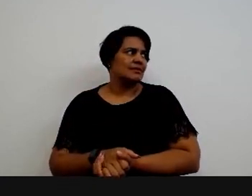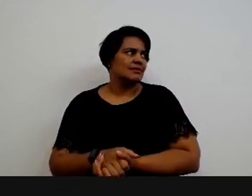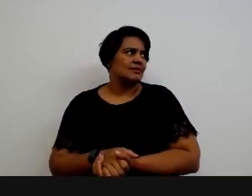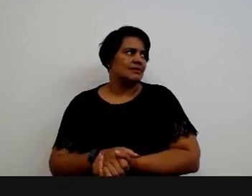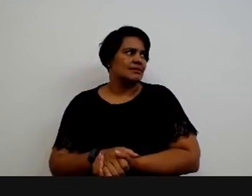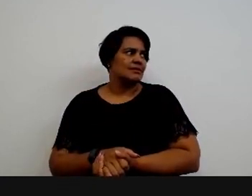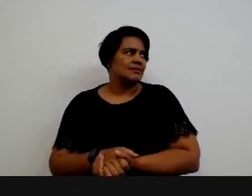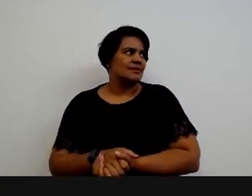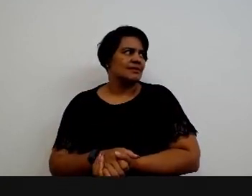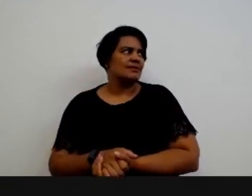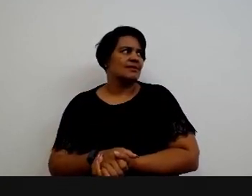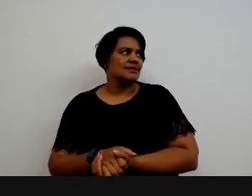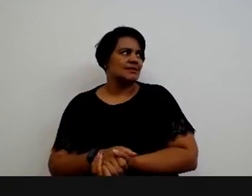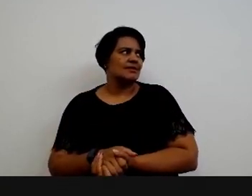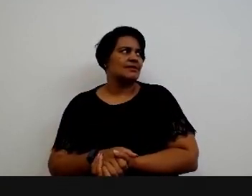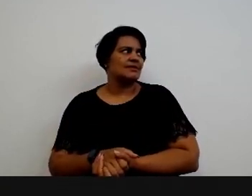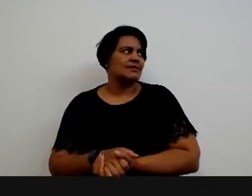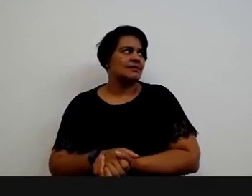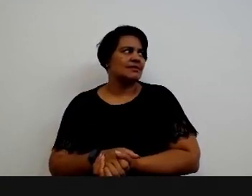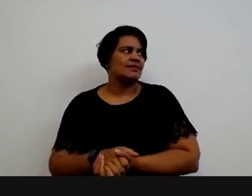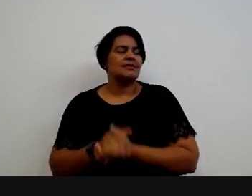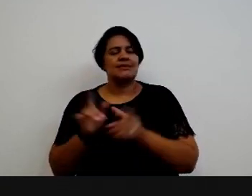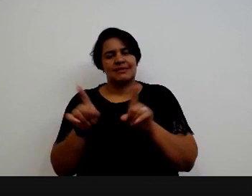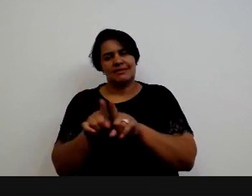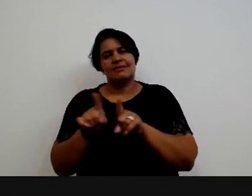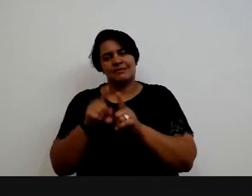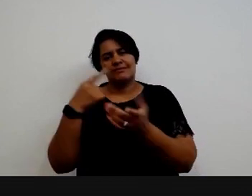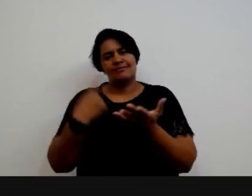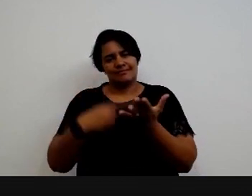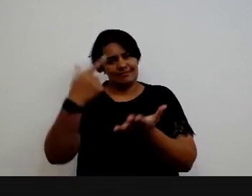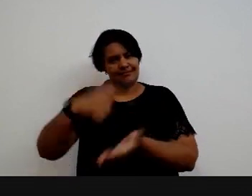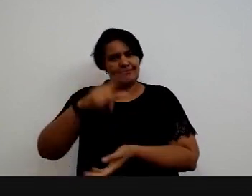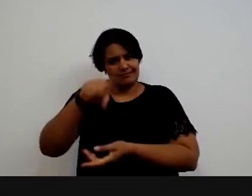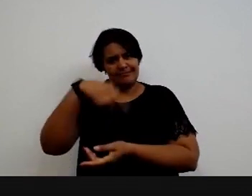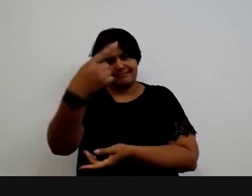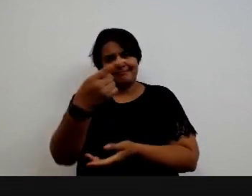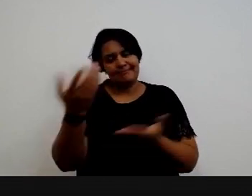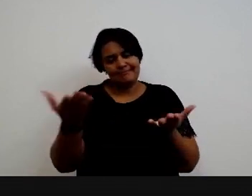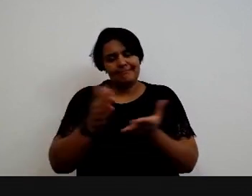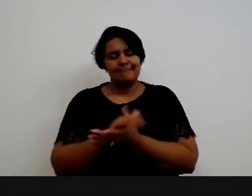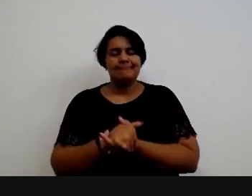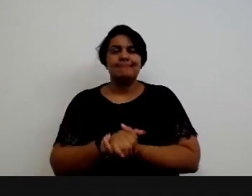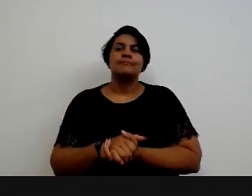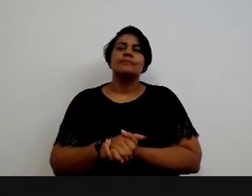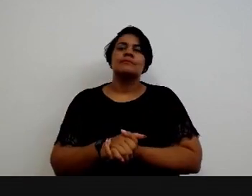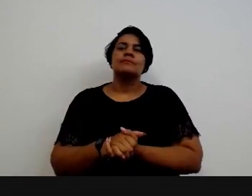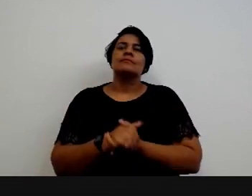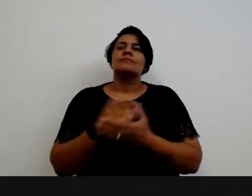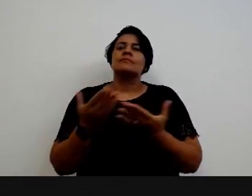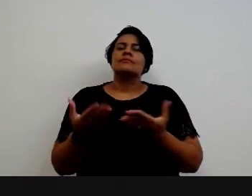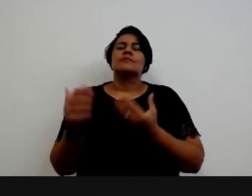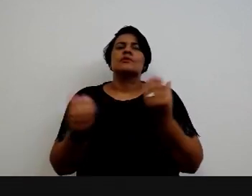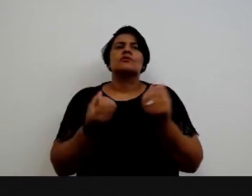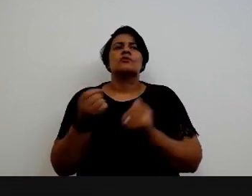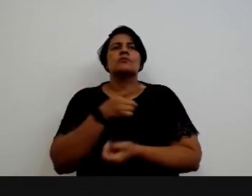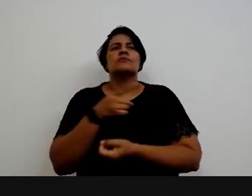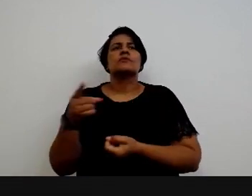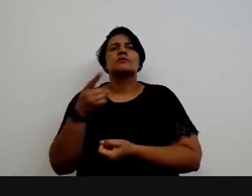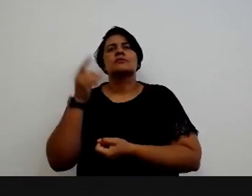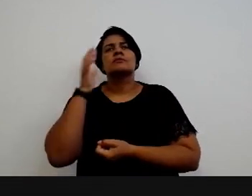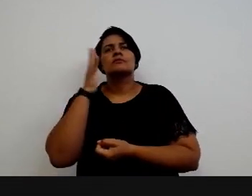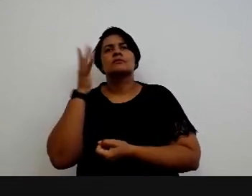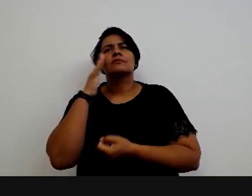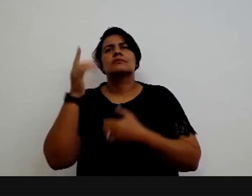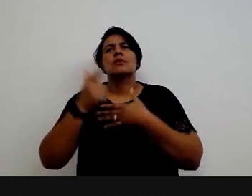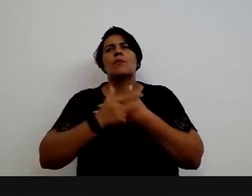que se Deus quiser vai acontecer, né, em algum outro momento daqui para frente, né? Como é que vocês enxergam o papel